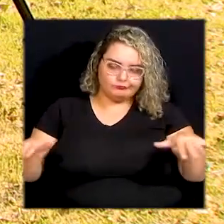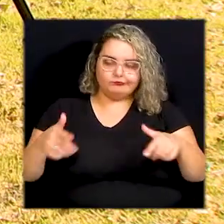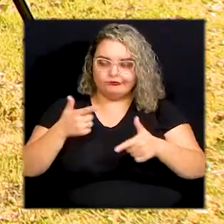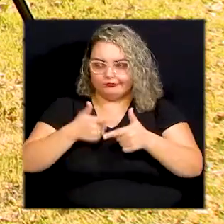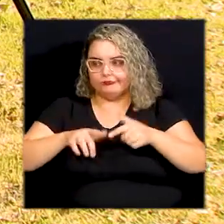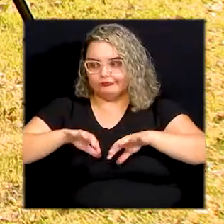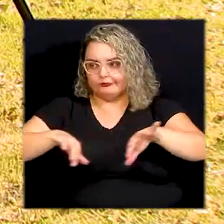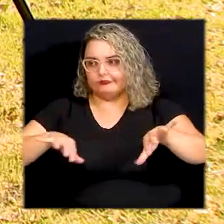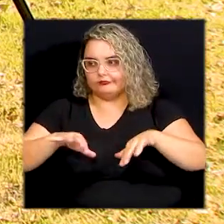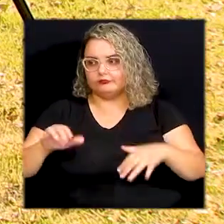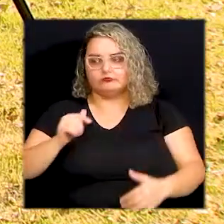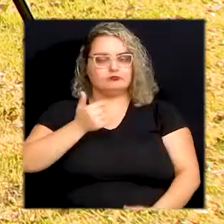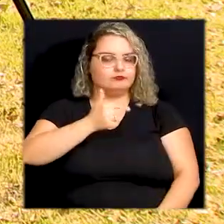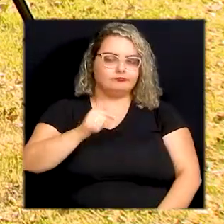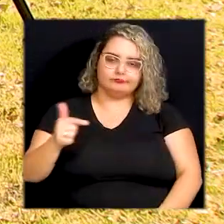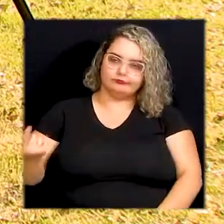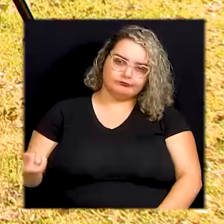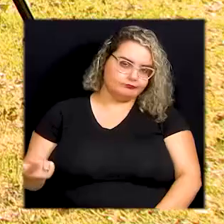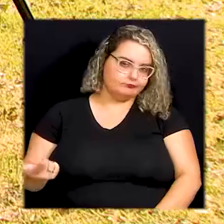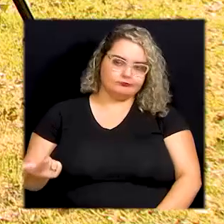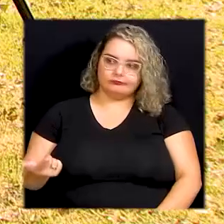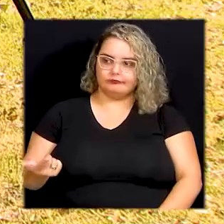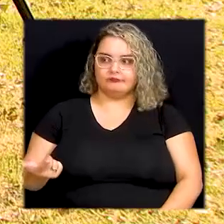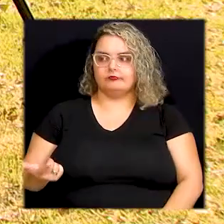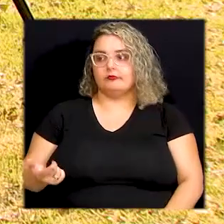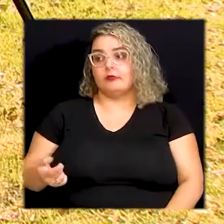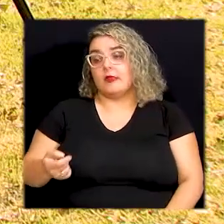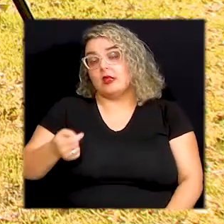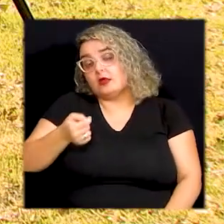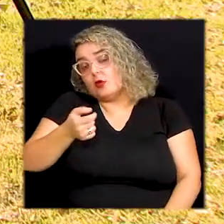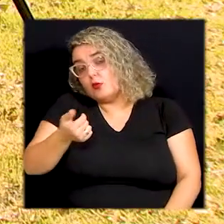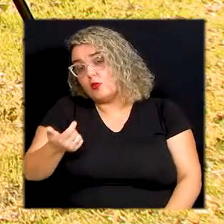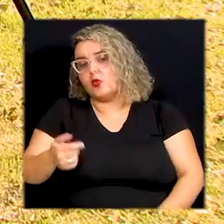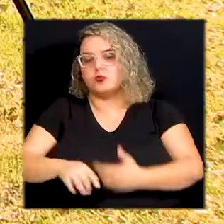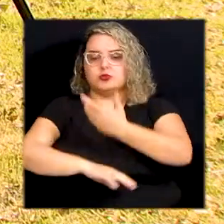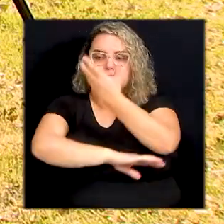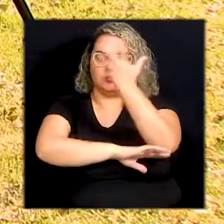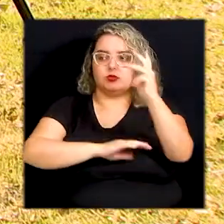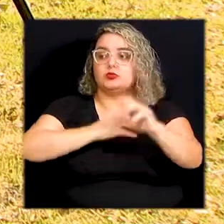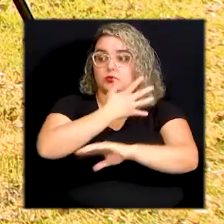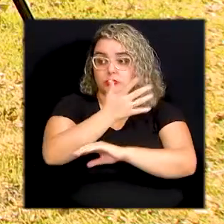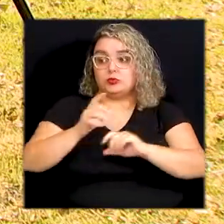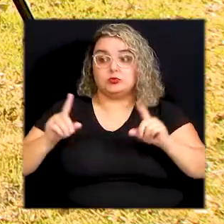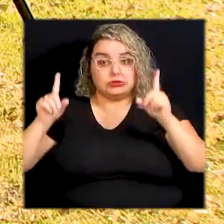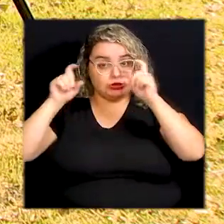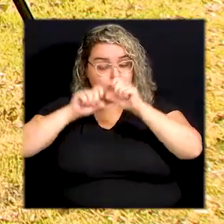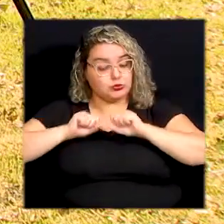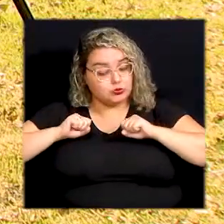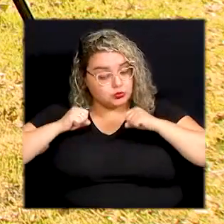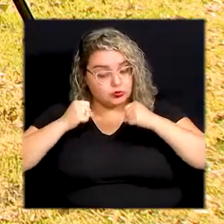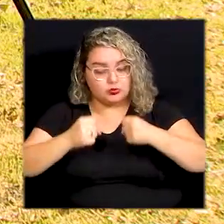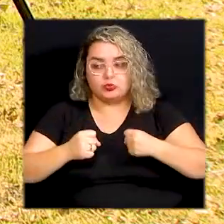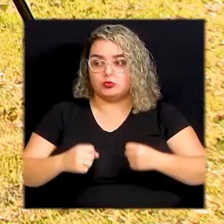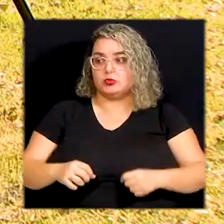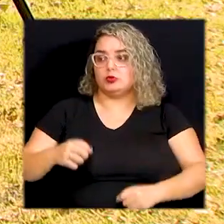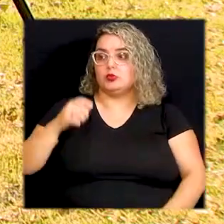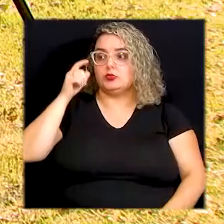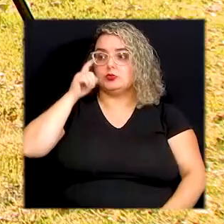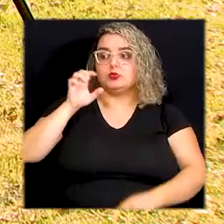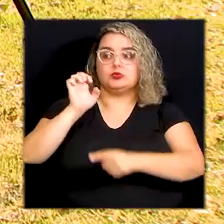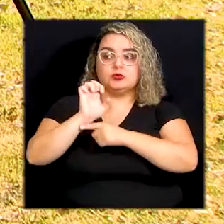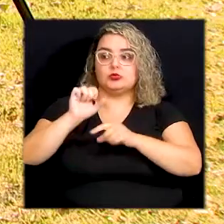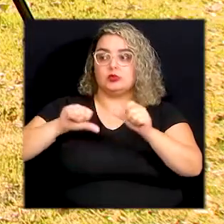aí a gente já não tem esse resquício de floresta. Foi uma batalha conseguir que o Estado